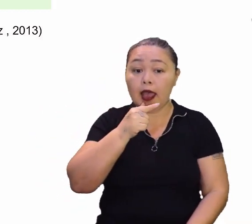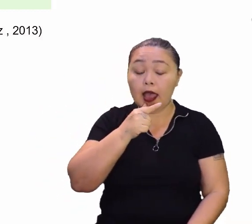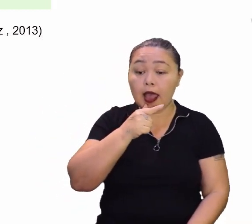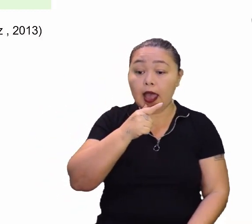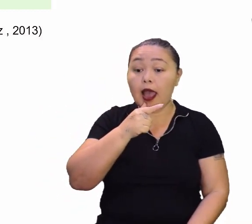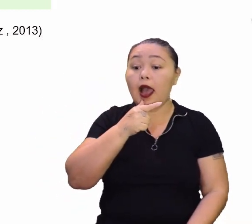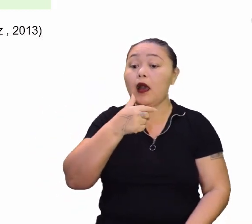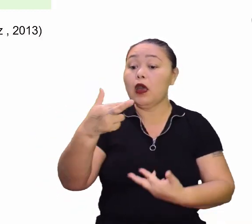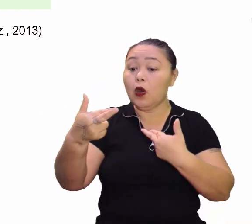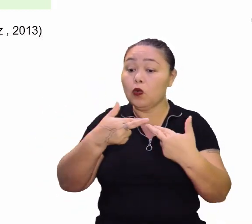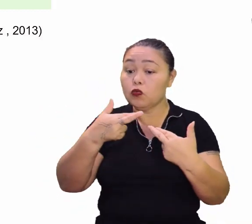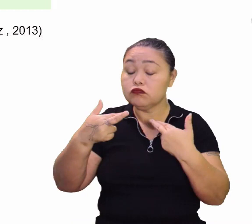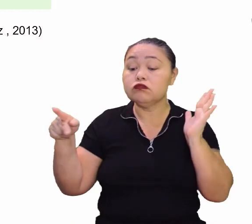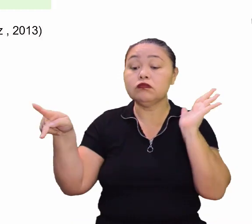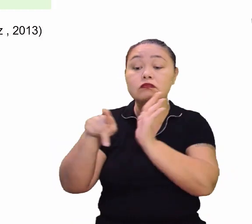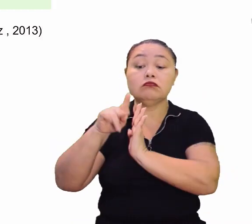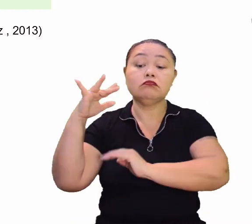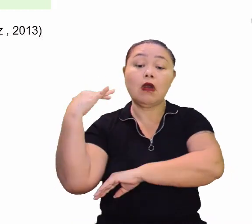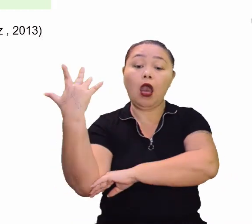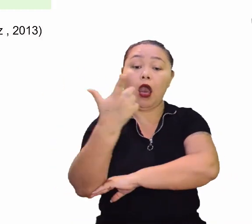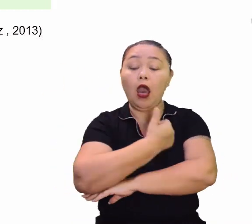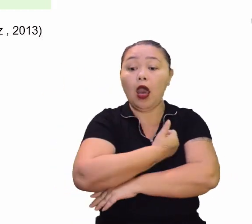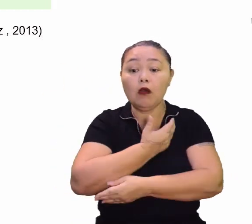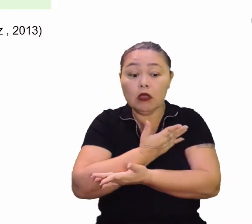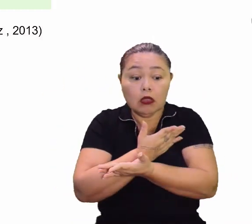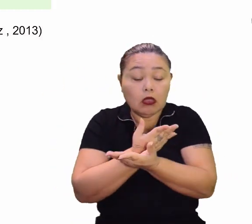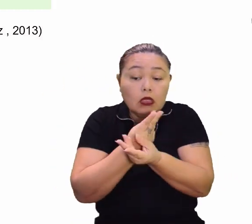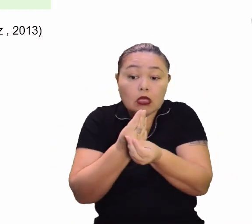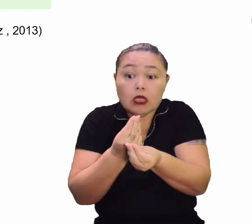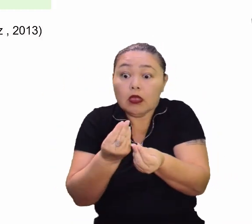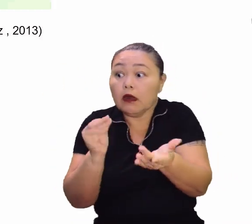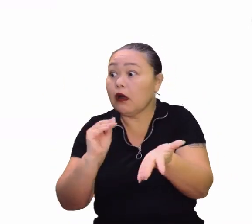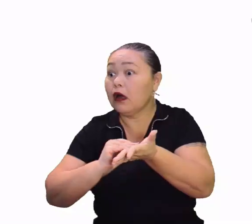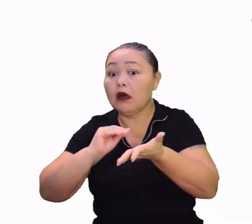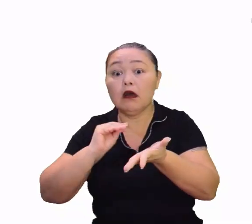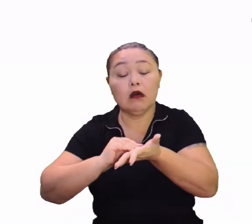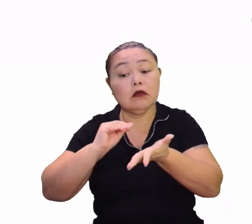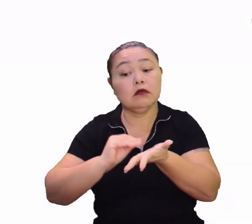e cada vez mais ameaçado em todo o planeta.